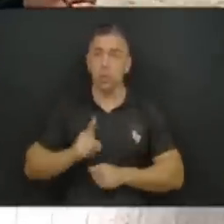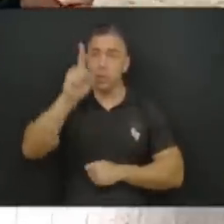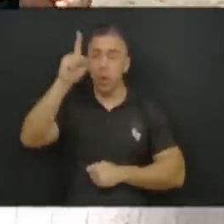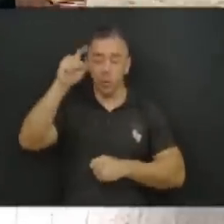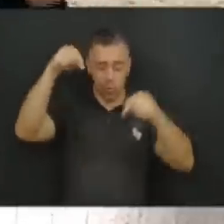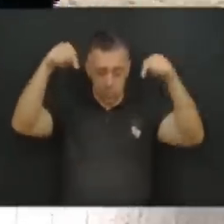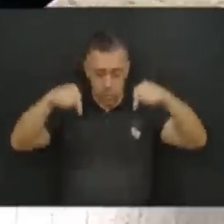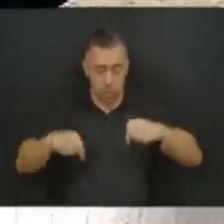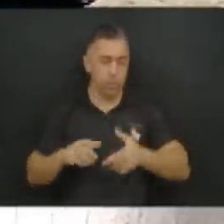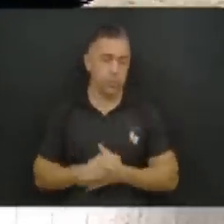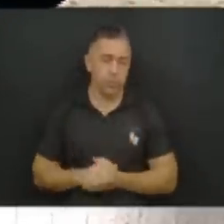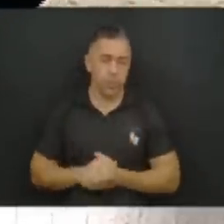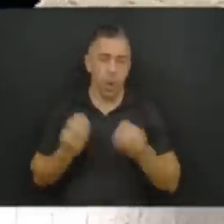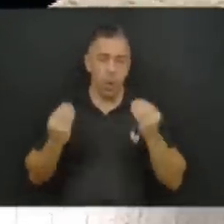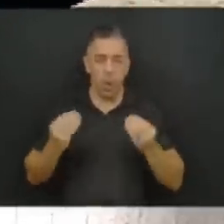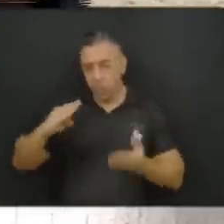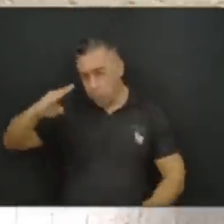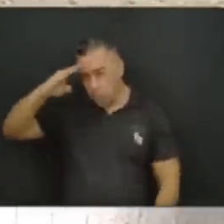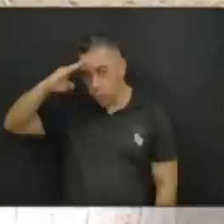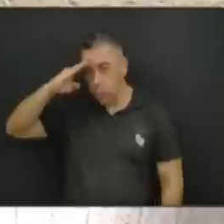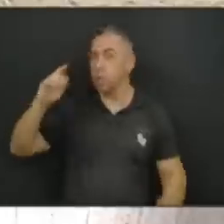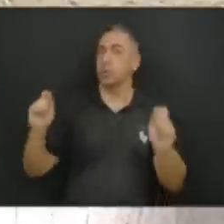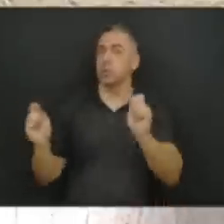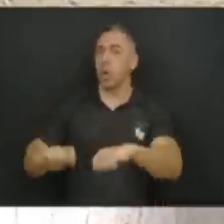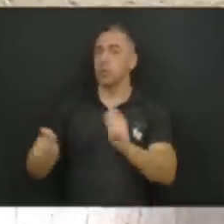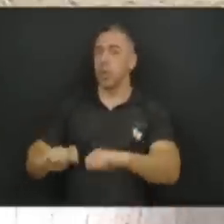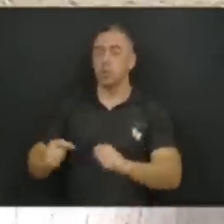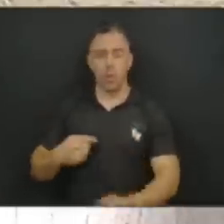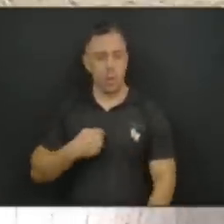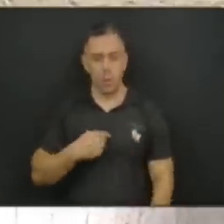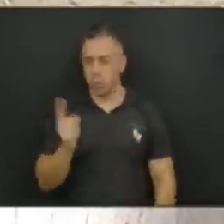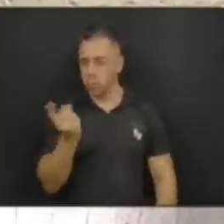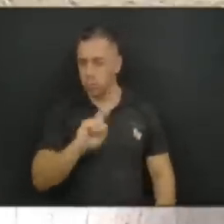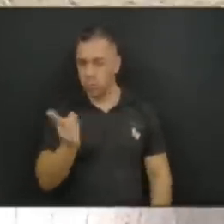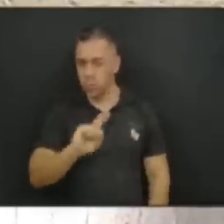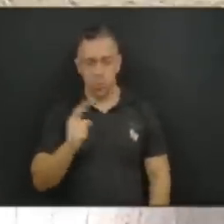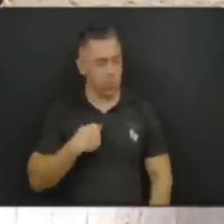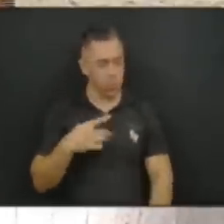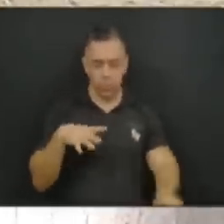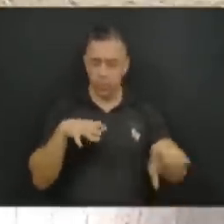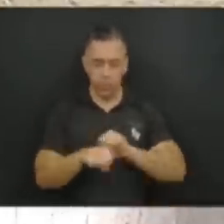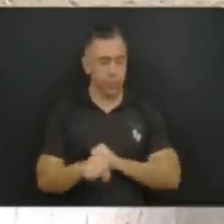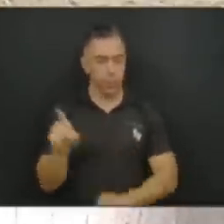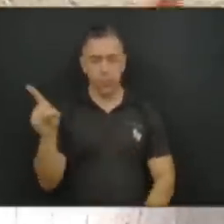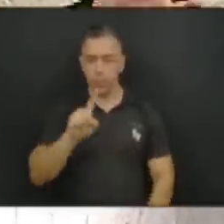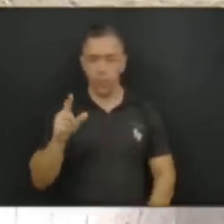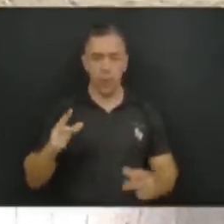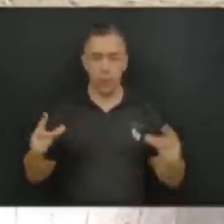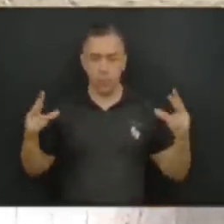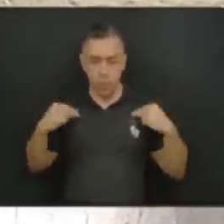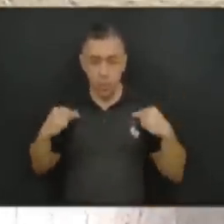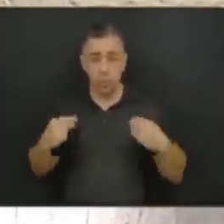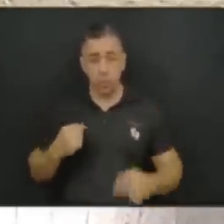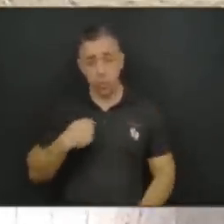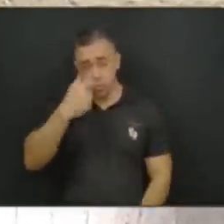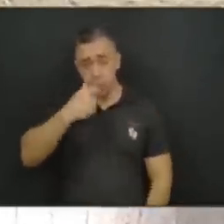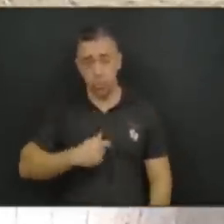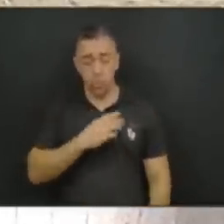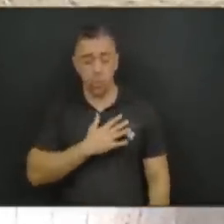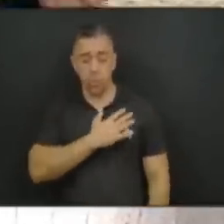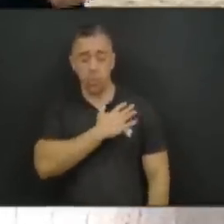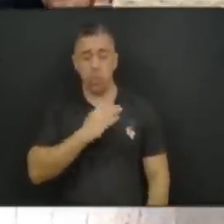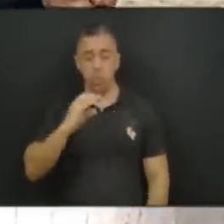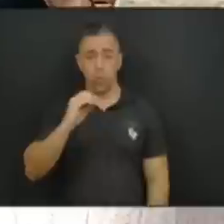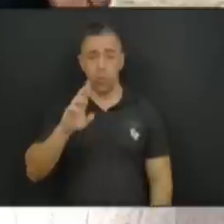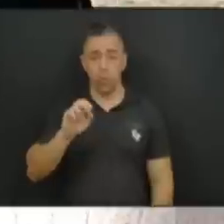e como é que nós vamos colocar um soldado por mais que a passar eu não tenho capacidade eu não tenho nem formação para pilotar e são Coronel